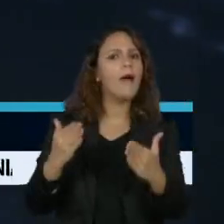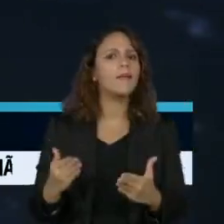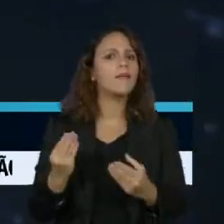E aí